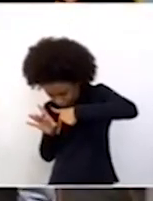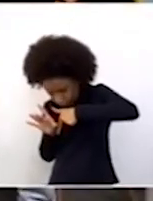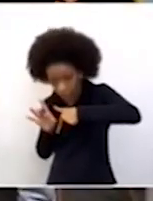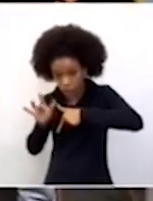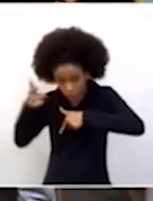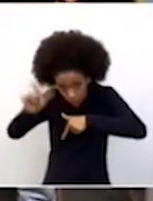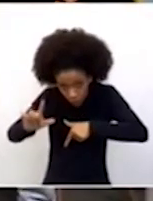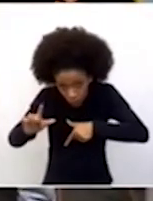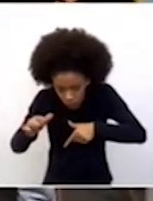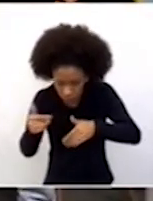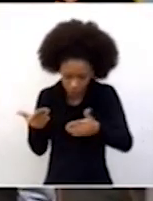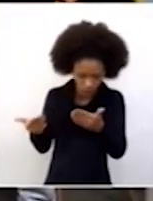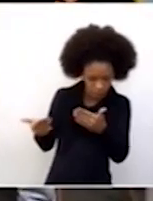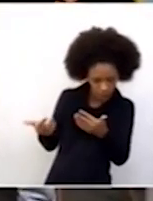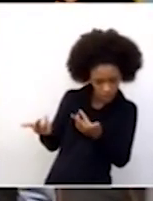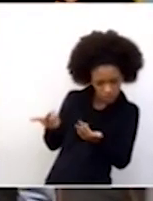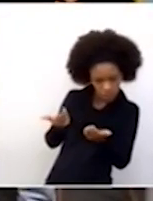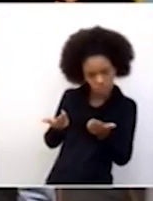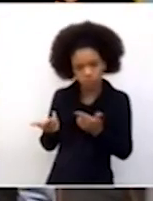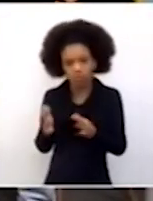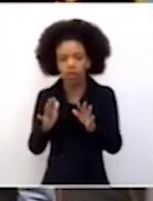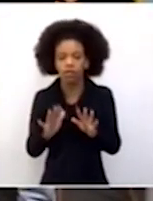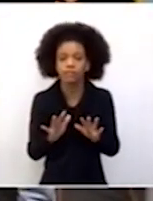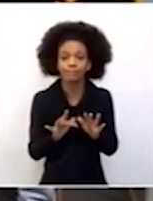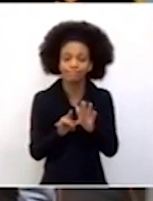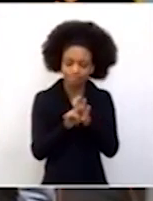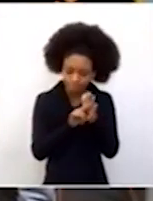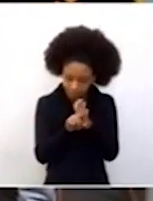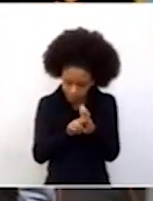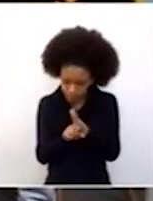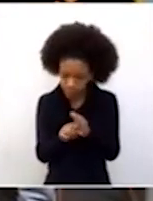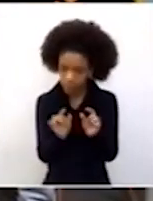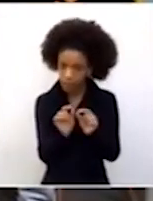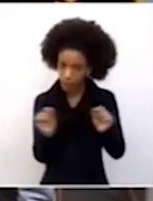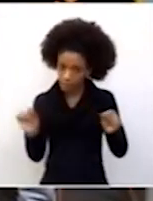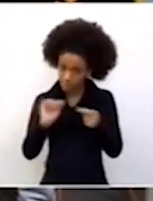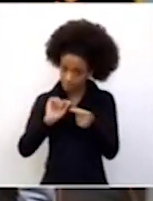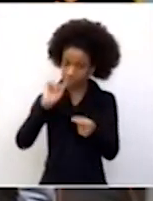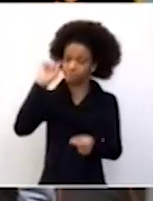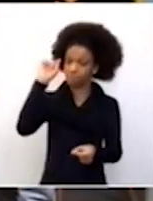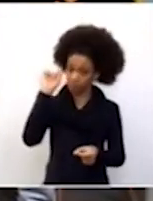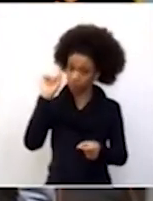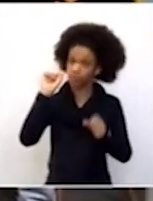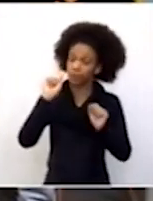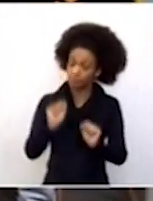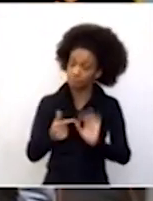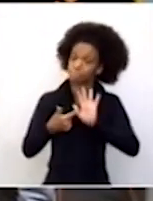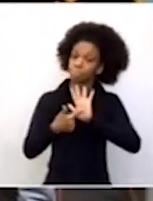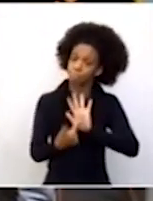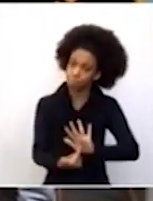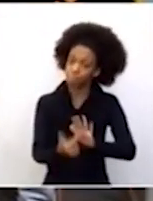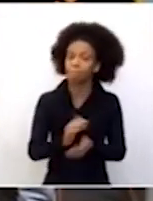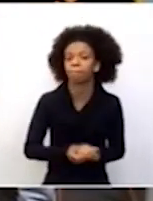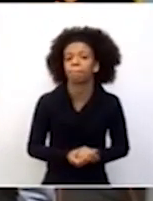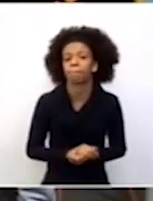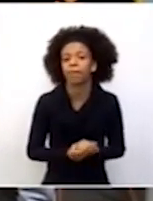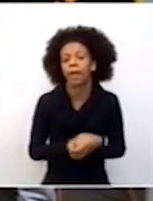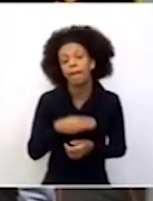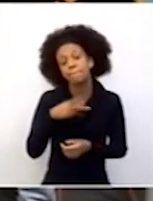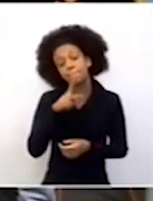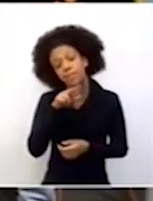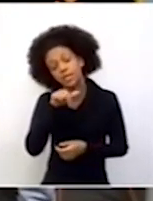né? Das medidas, novamente aqui apareceu a lateralidade,